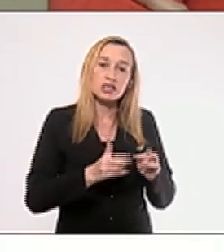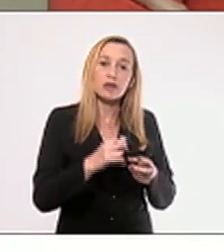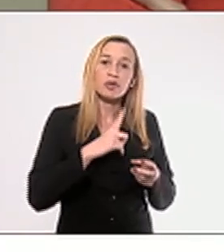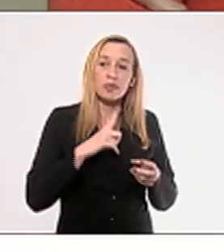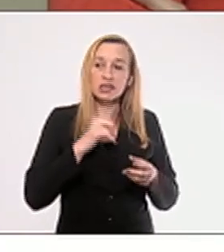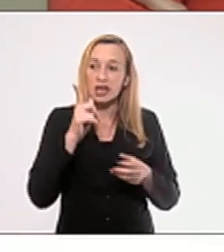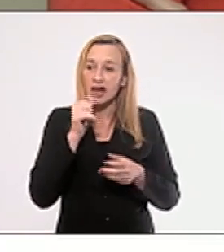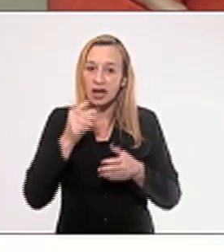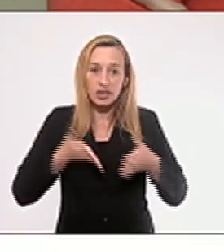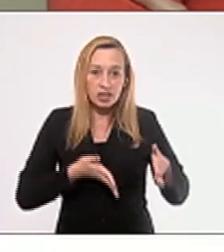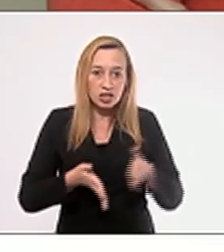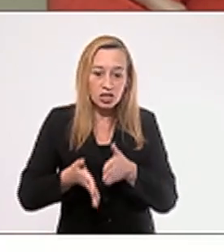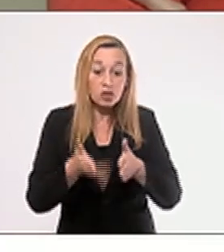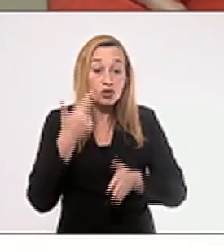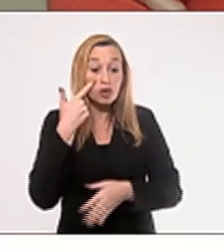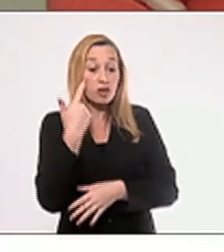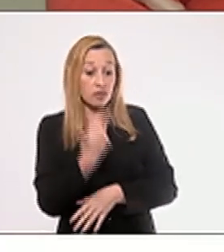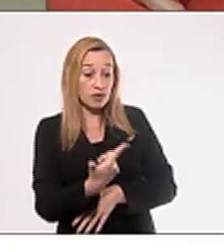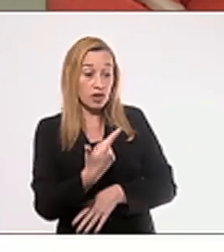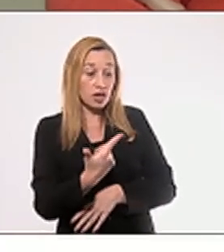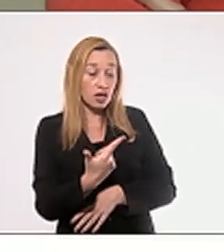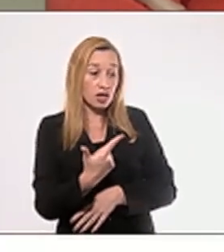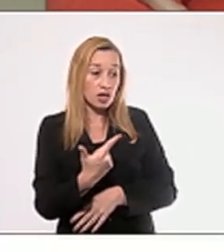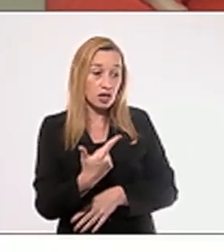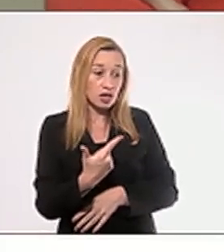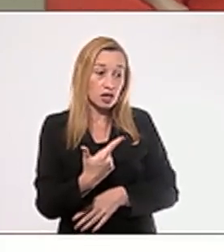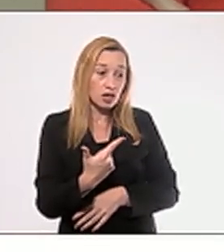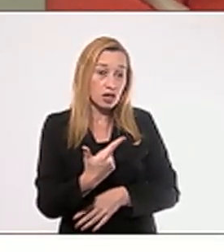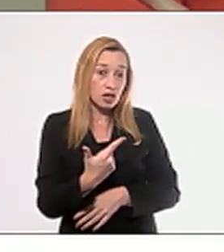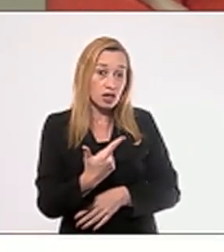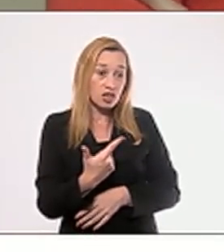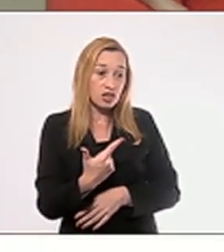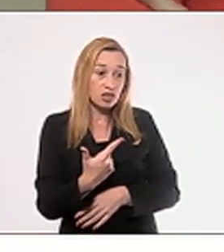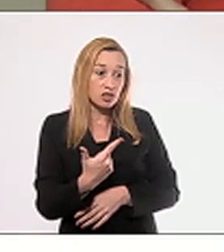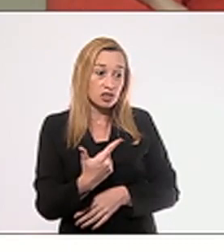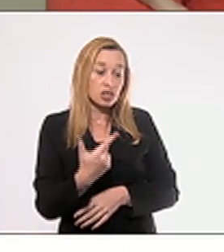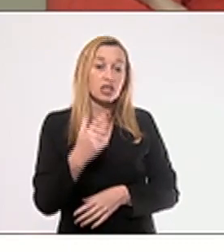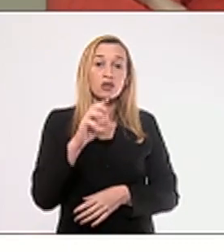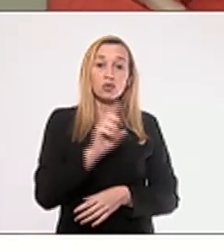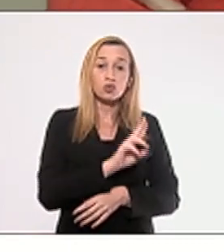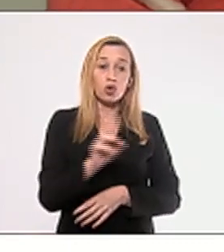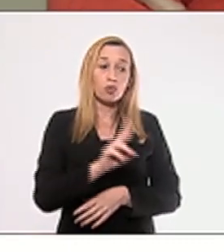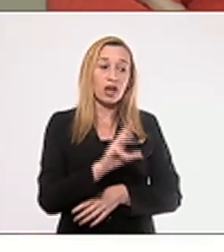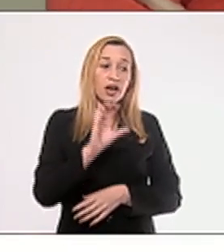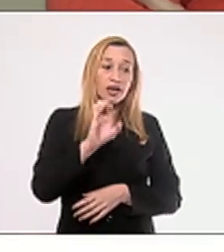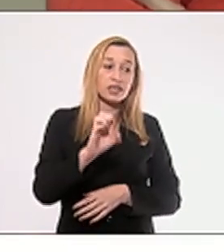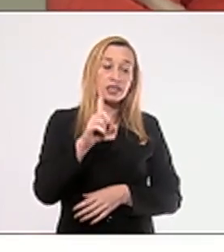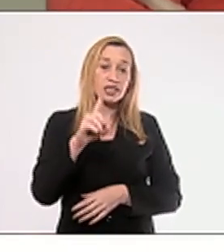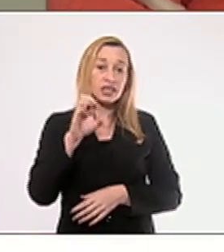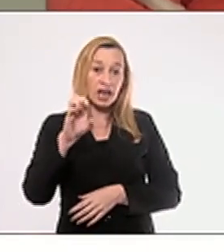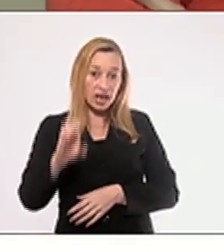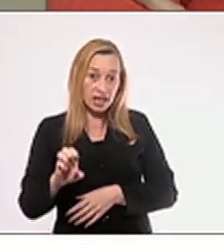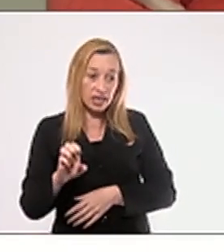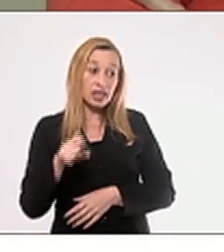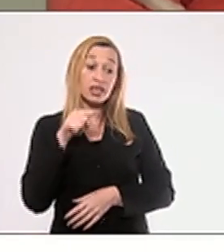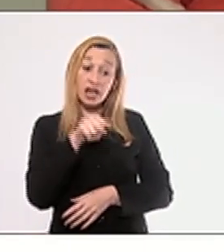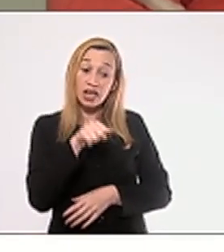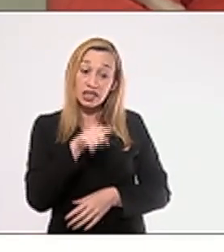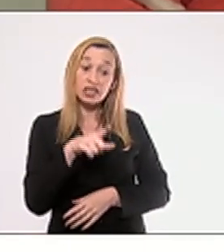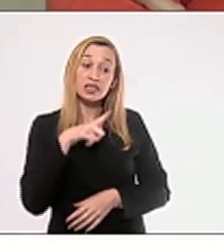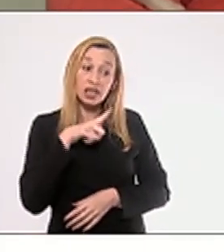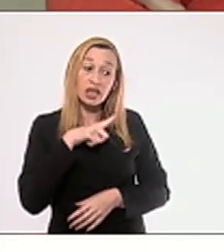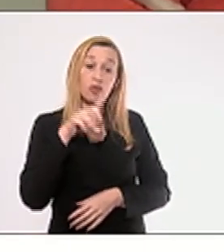rios, travessias, você vai ver as travessões, as adutoras, escrito SEDAI, e aí existe ali naquele ponto